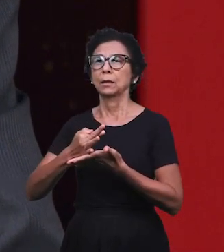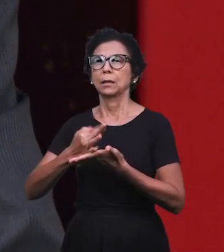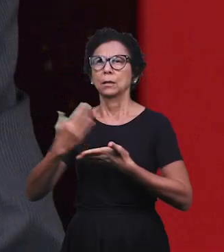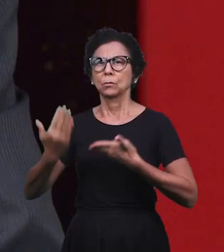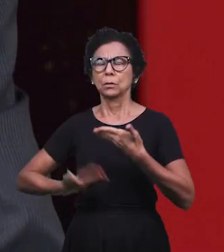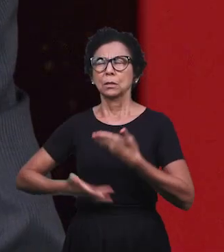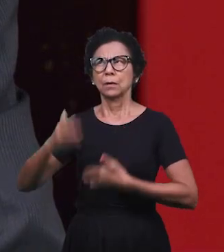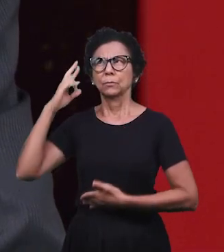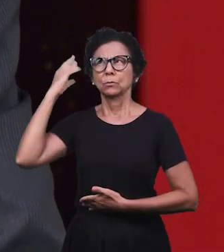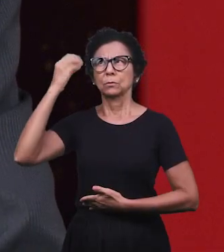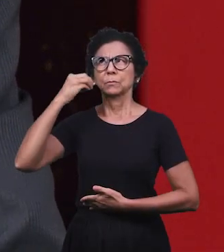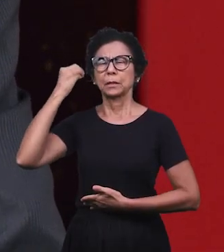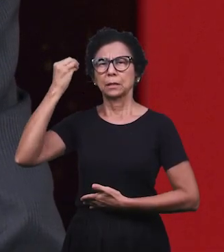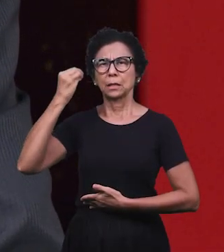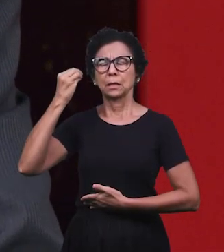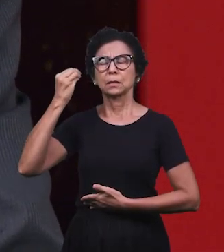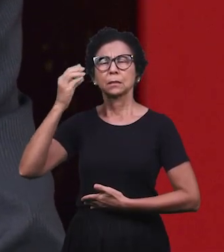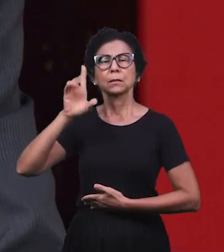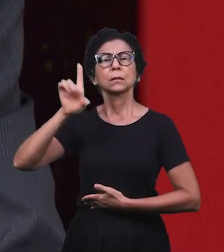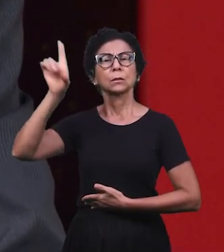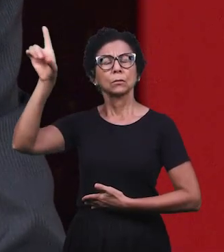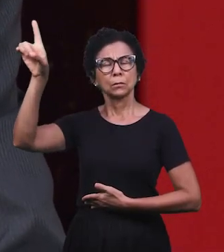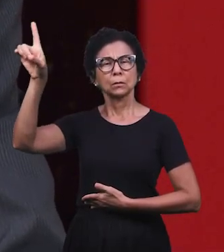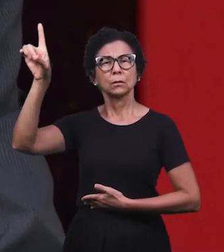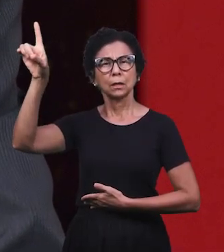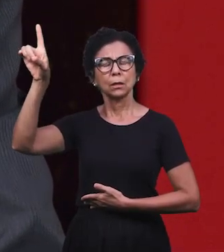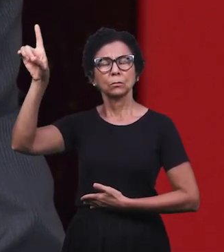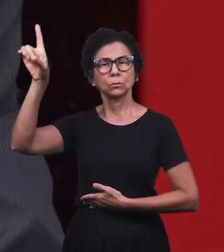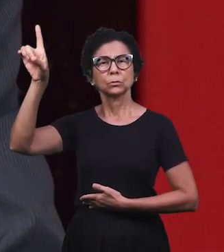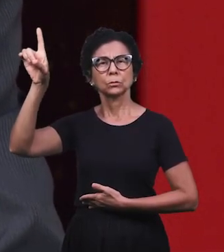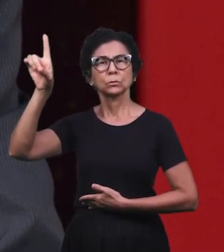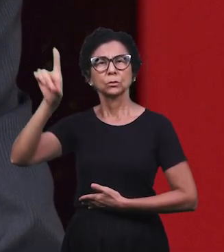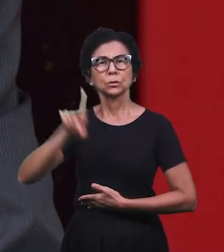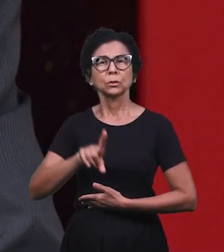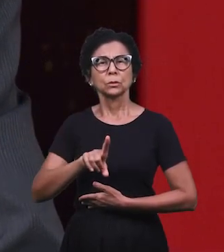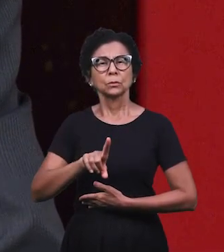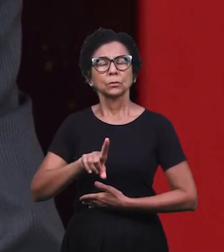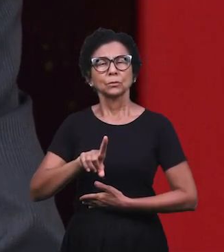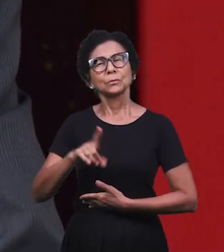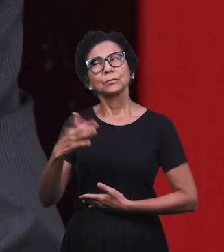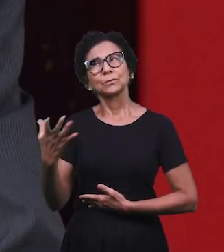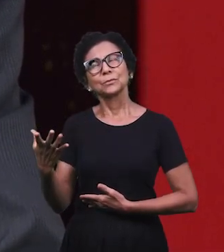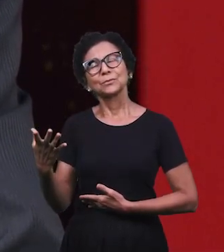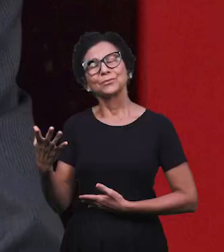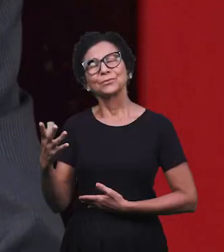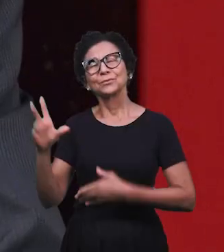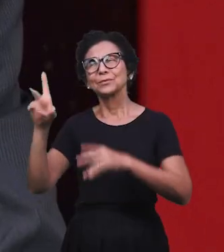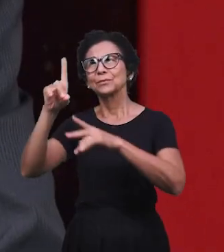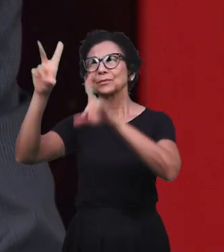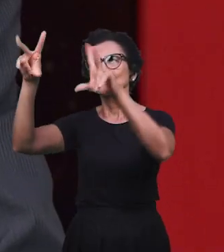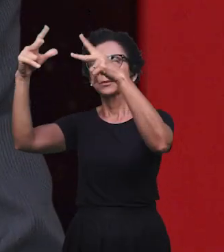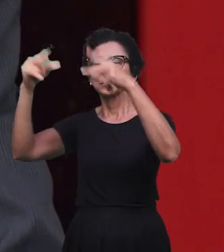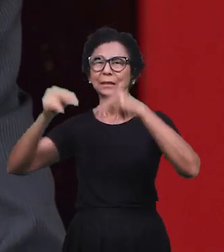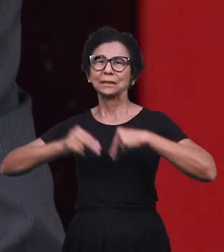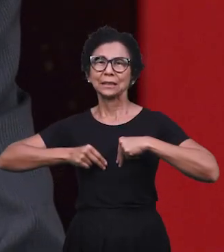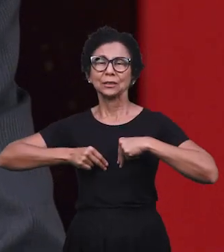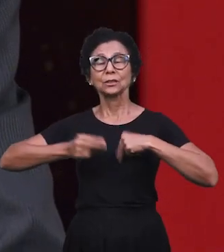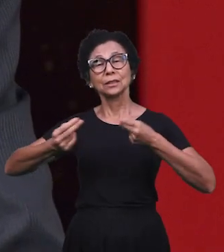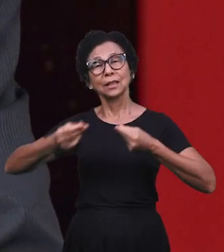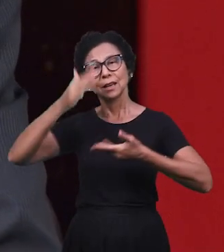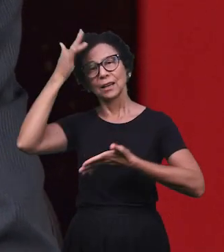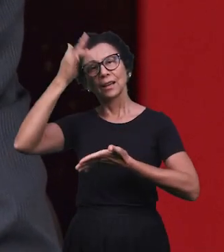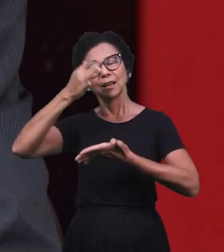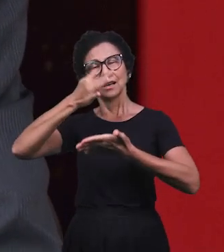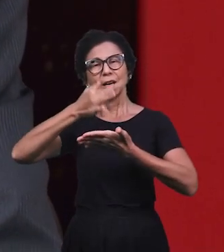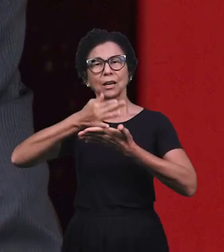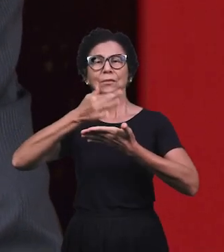Senhor com Deus, aquele presente que Deus um dia nos concedeu, que foi exatamente a fé, a qual nos